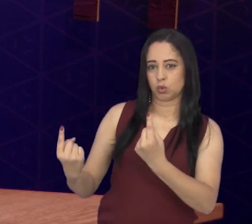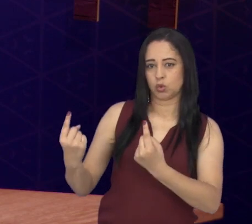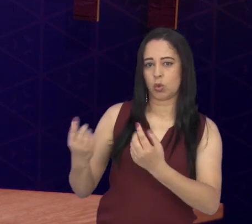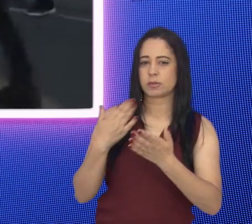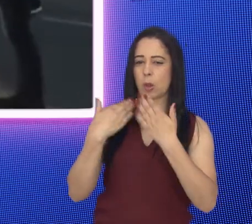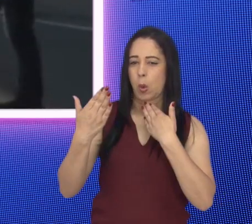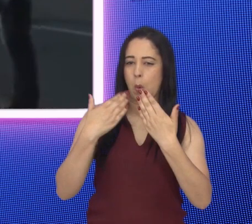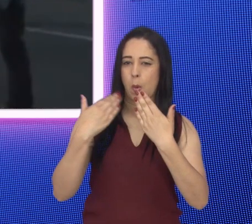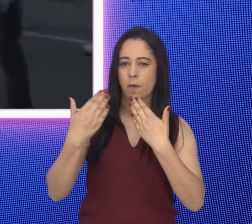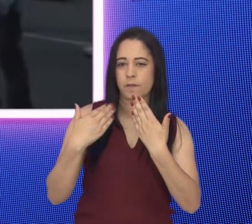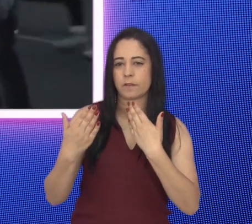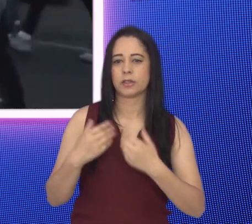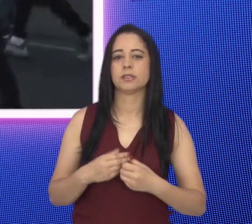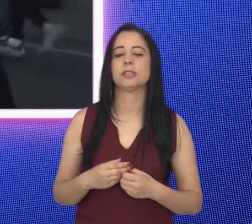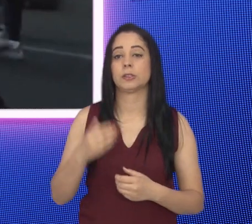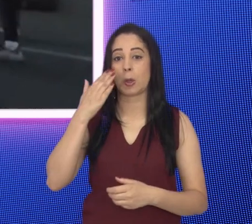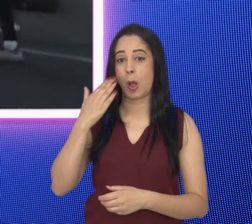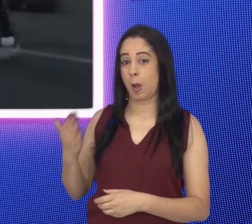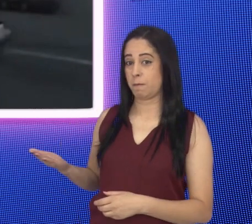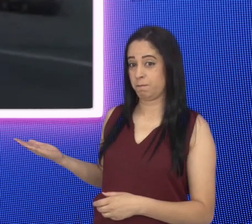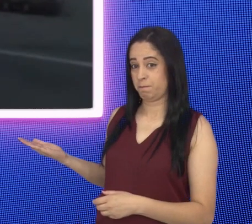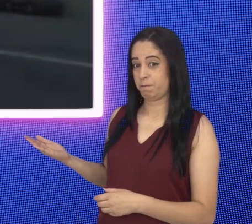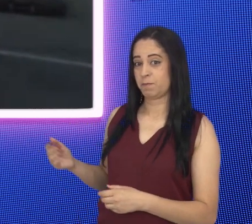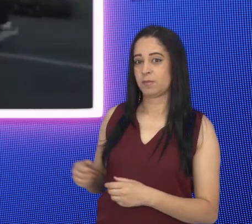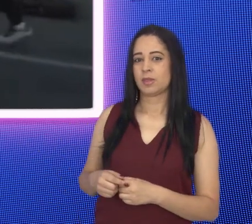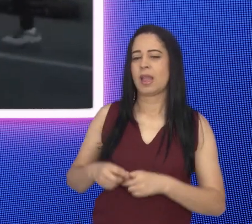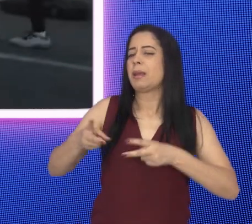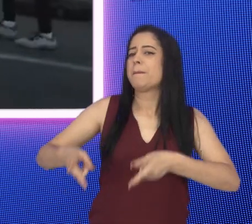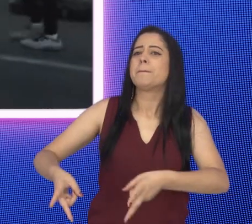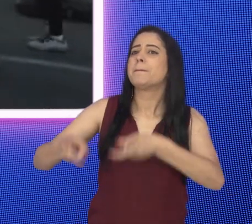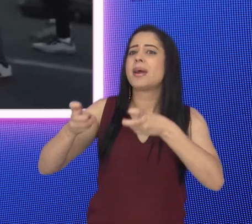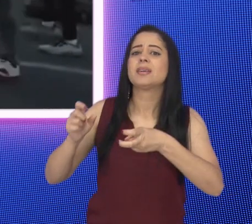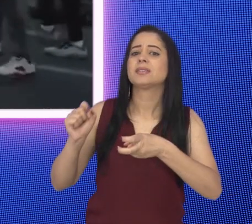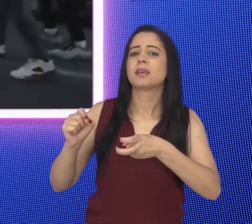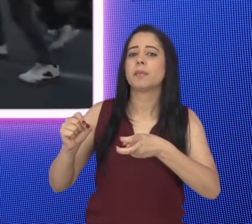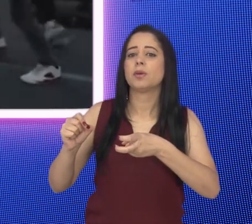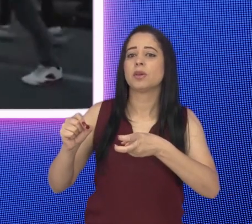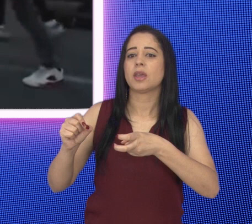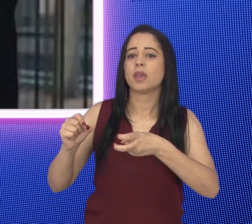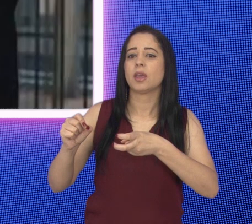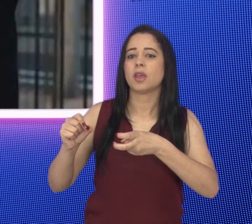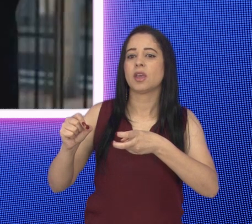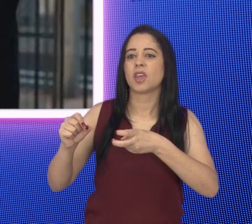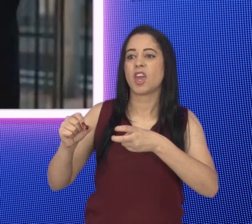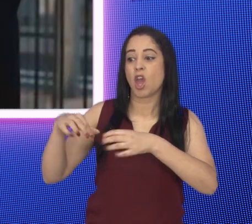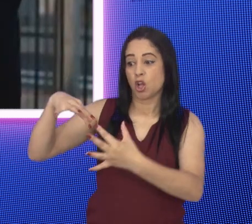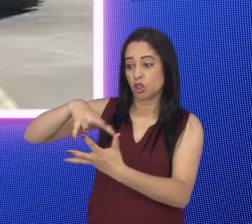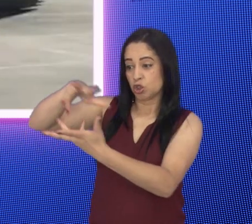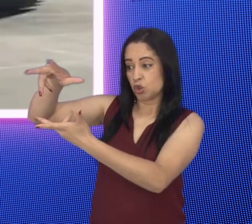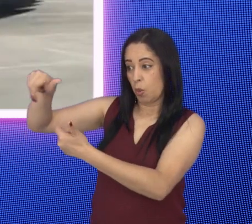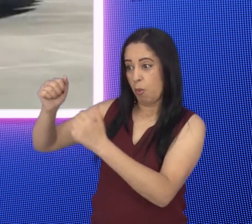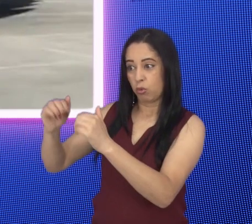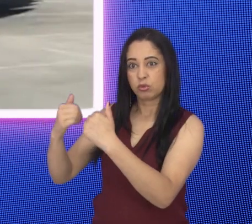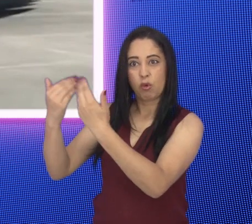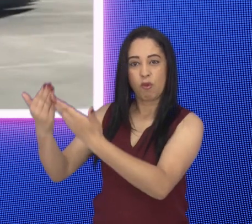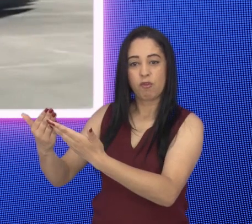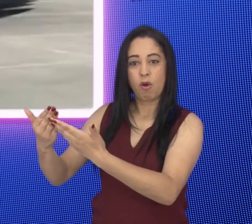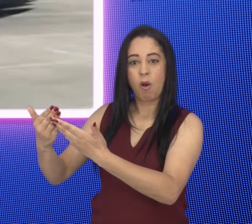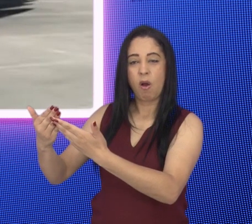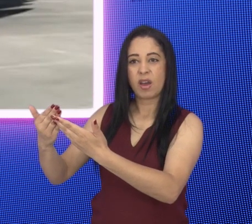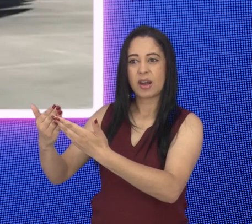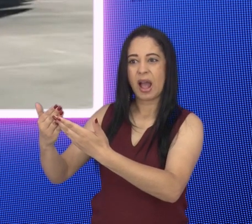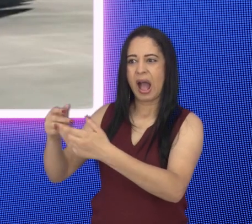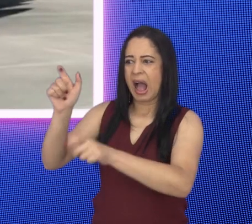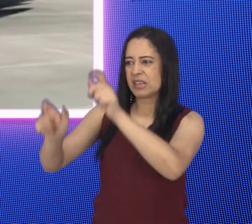T'Chaka. Ele saiu para fazer uma missão no mundo externo e ele viu que a população negra no resto do mundo